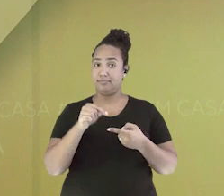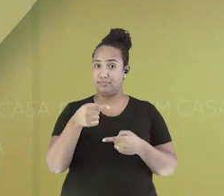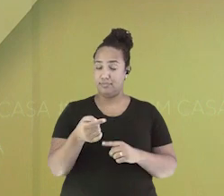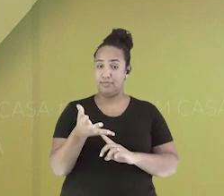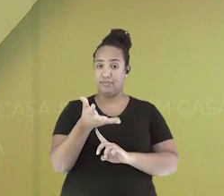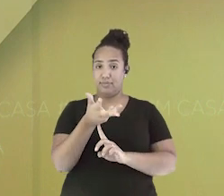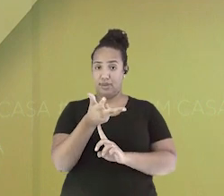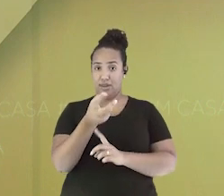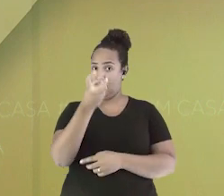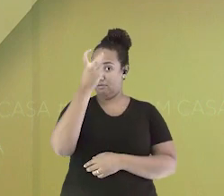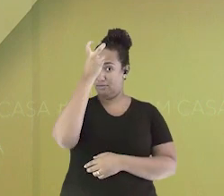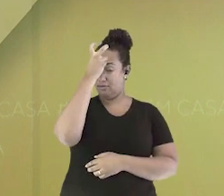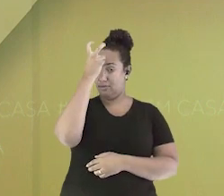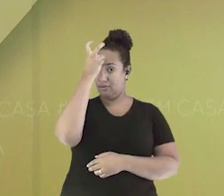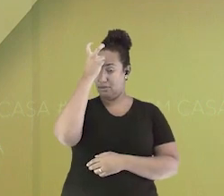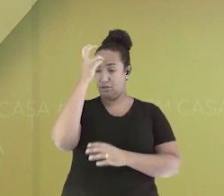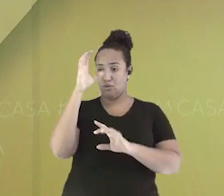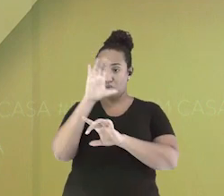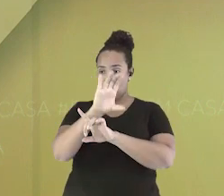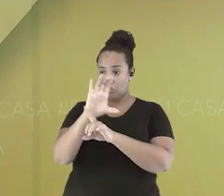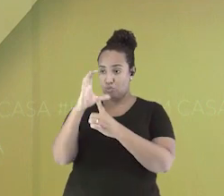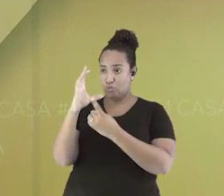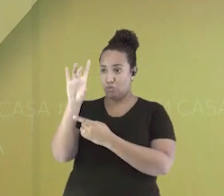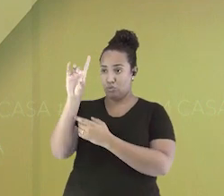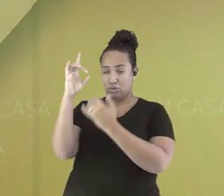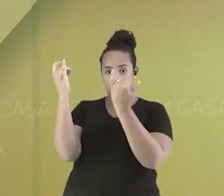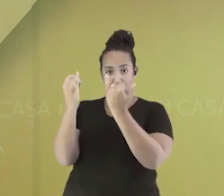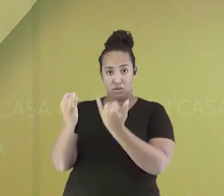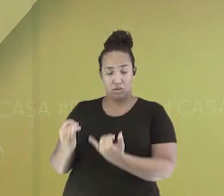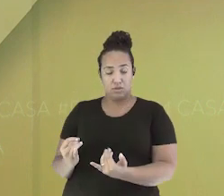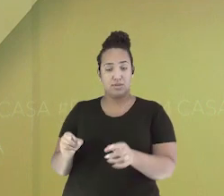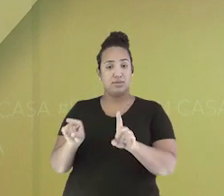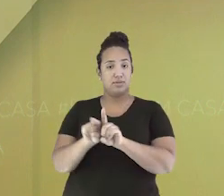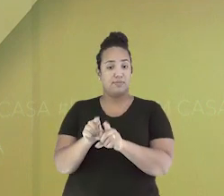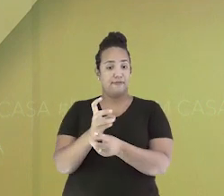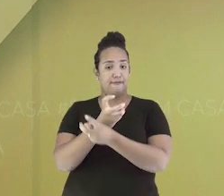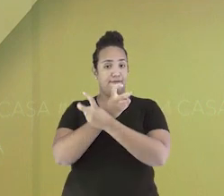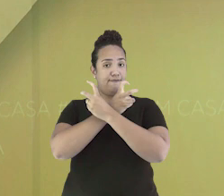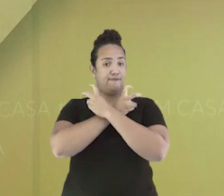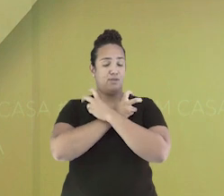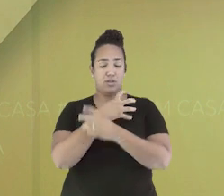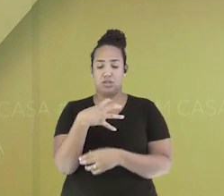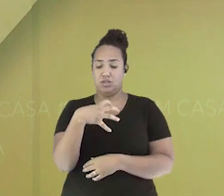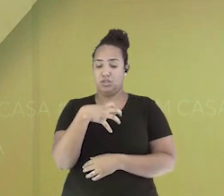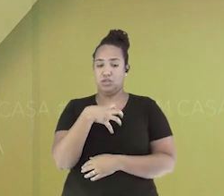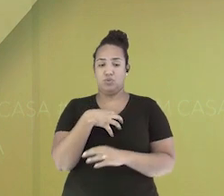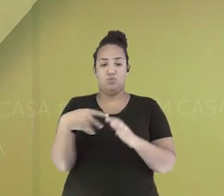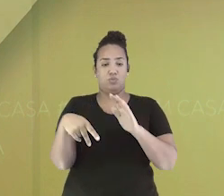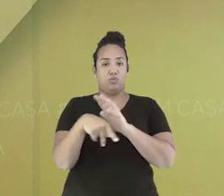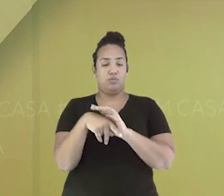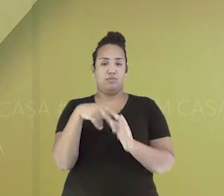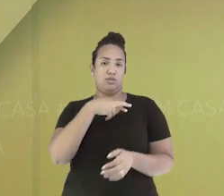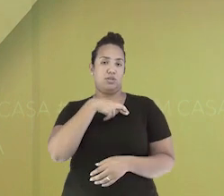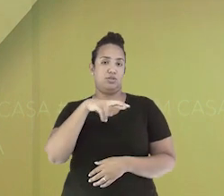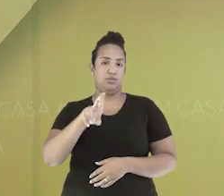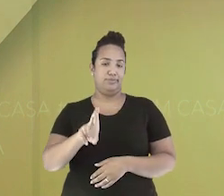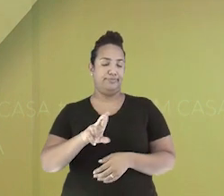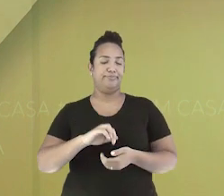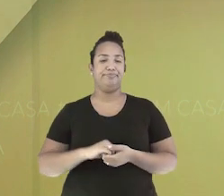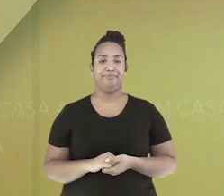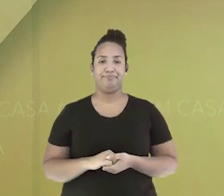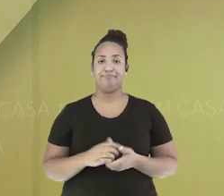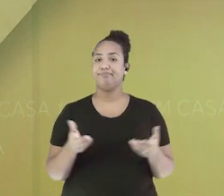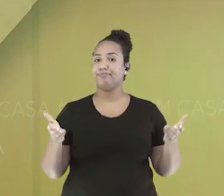arte egípcia, que cultuava seus deuses e seus faraós, ou seja, com sentido totalmente religioso.